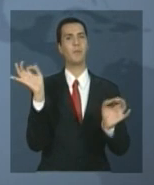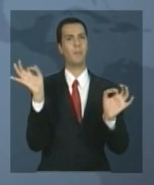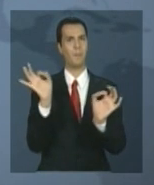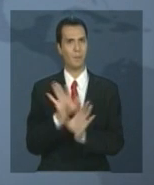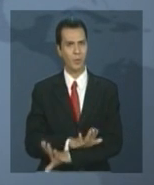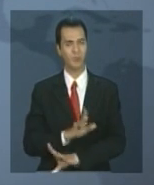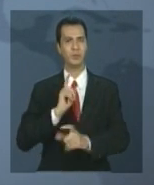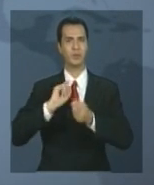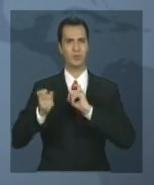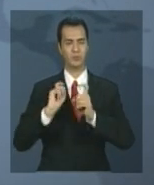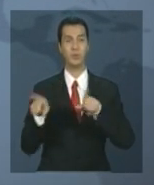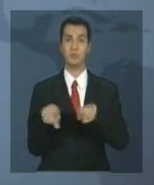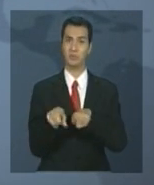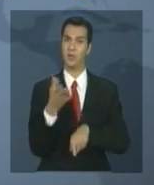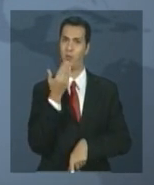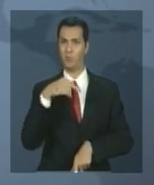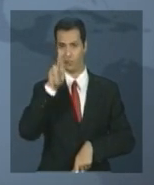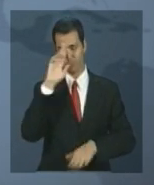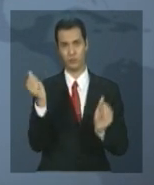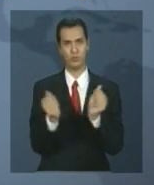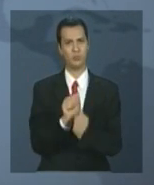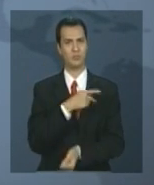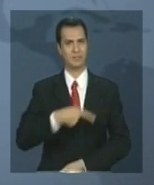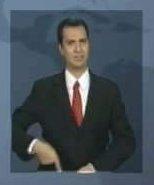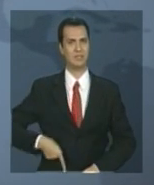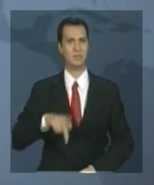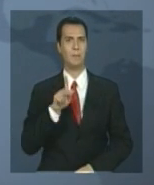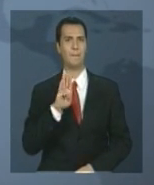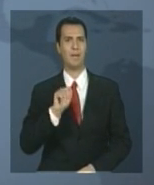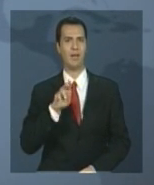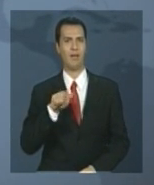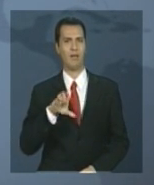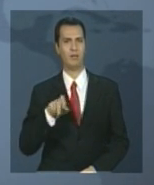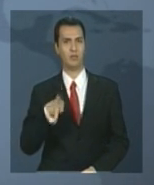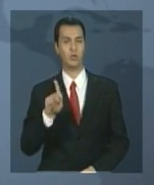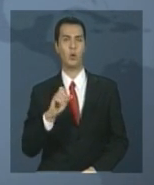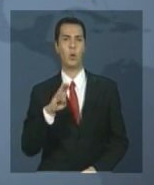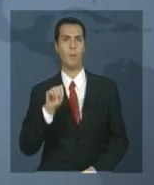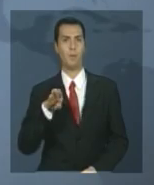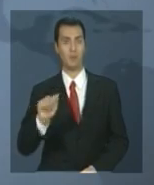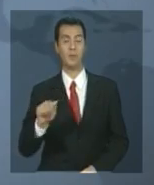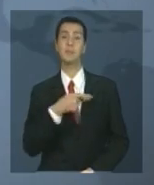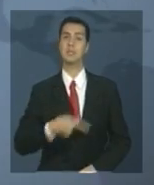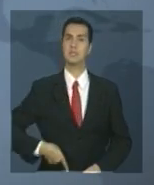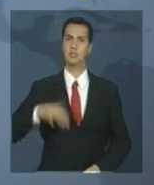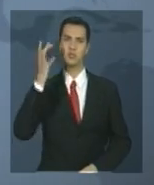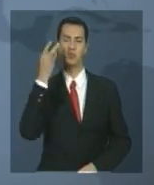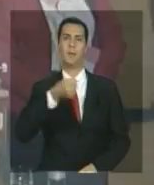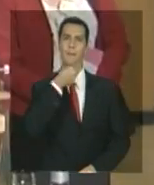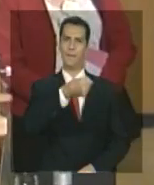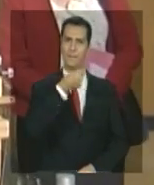trabalho e um almoço com o presidente Barack Obama, a presidenta Dilma Rousseff conversou com a imprensa. Veja como foi.